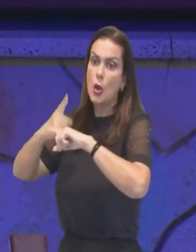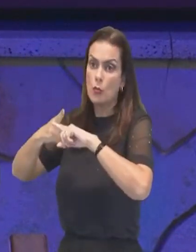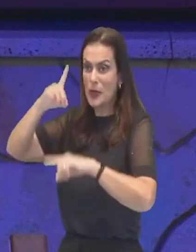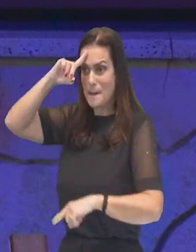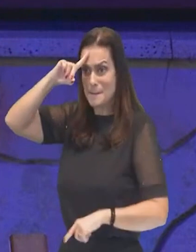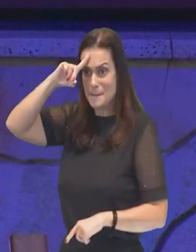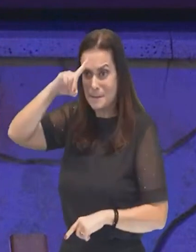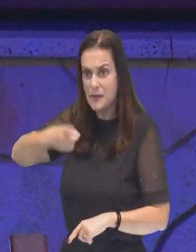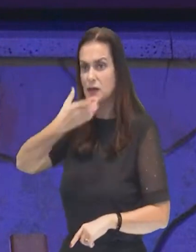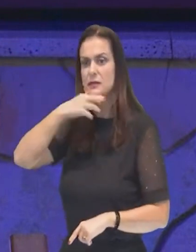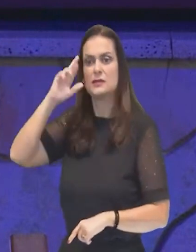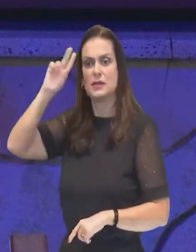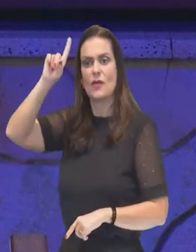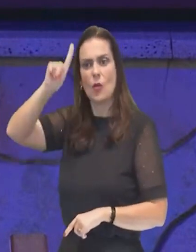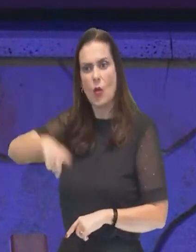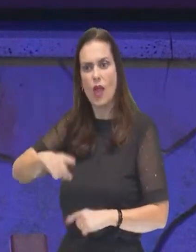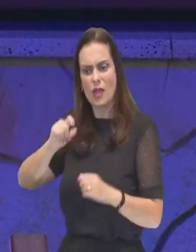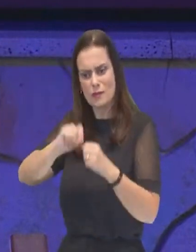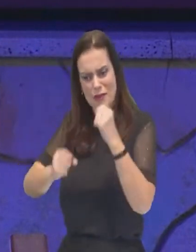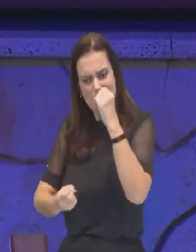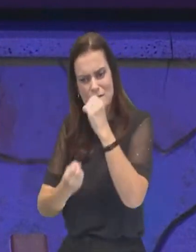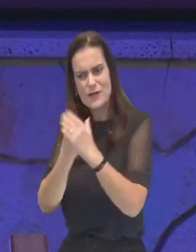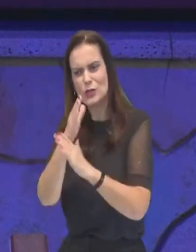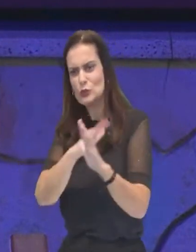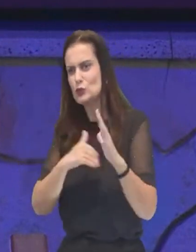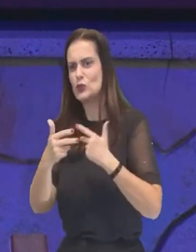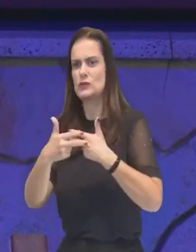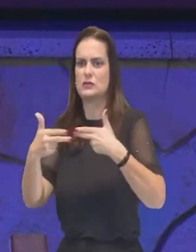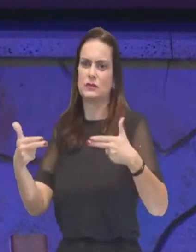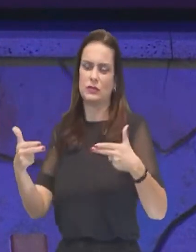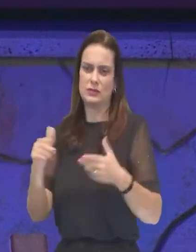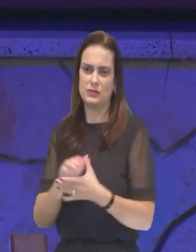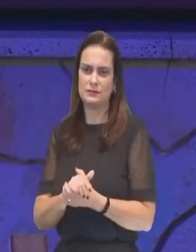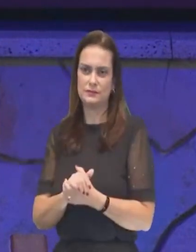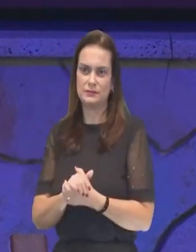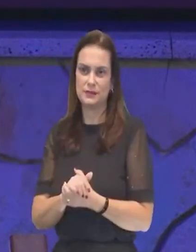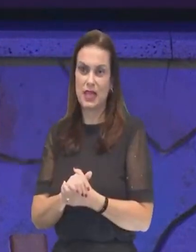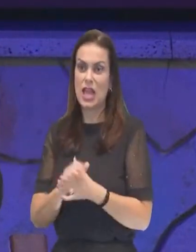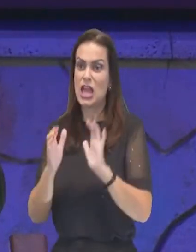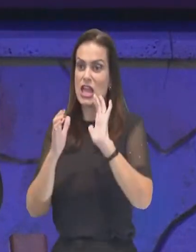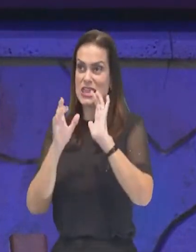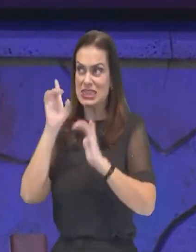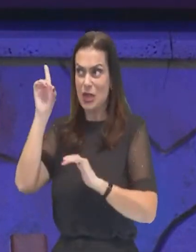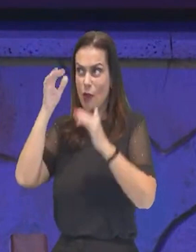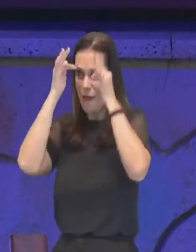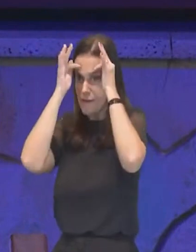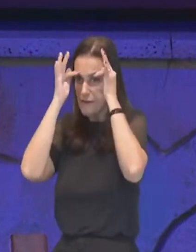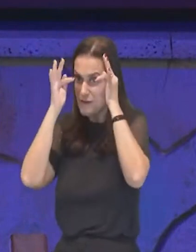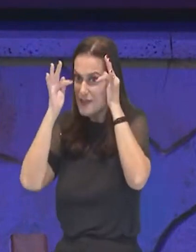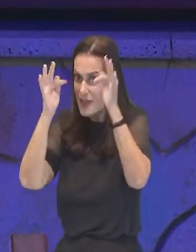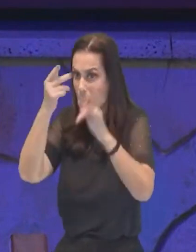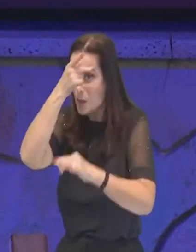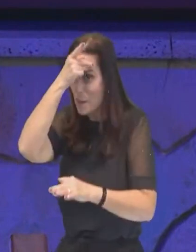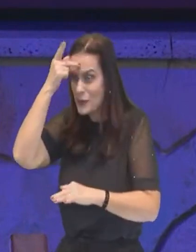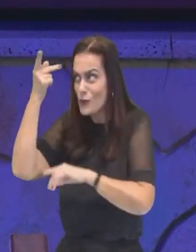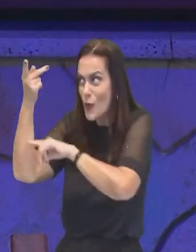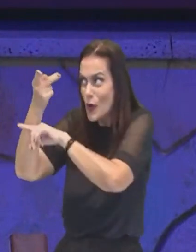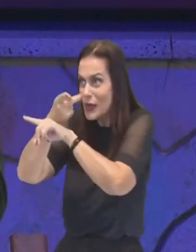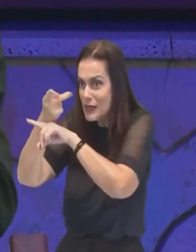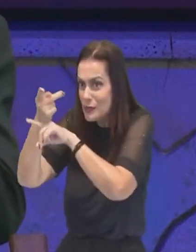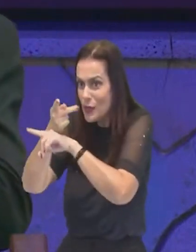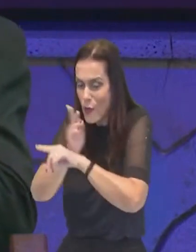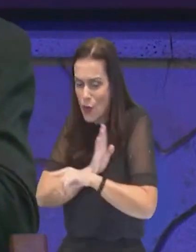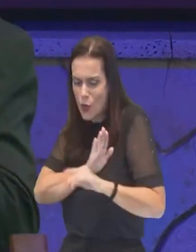dono e é o Senhor, e é o Criador de todas as coisas, e Ele é fiel para com aqueles que o buscam